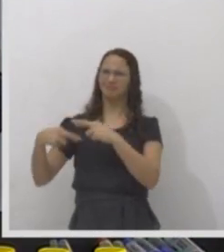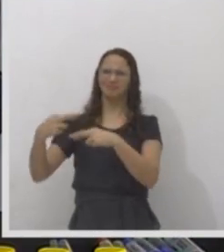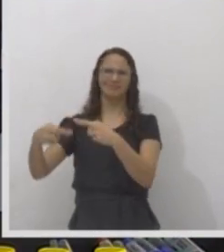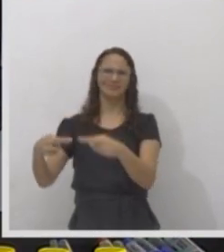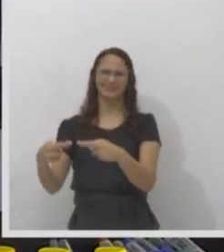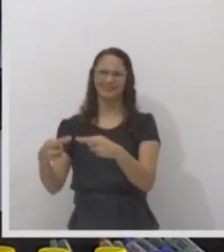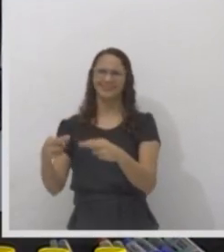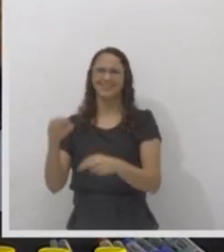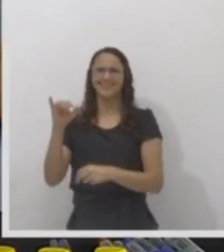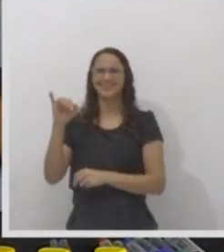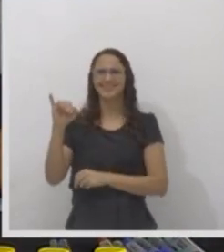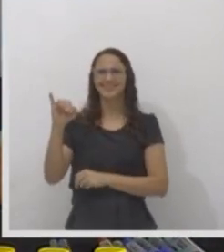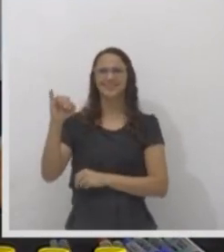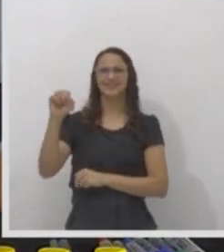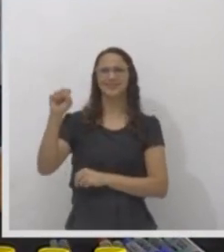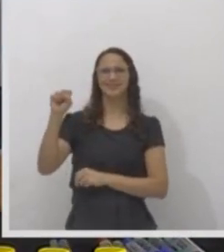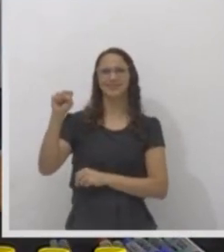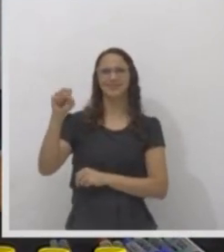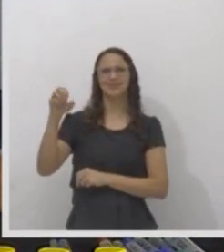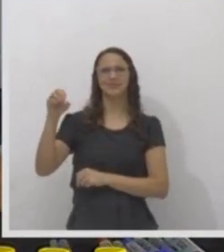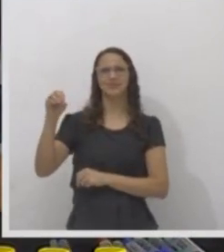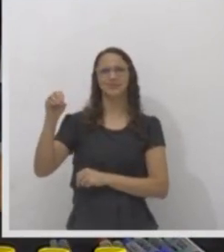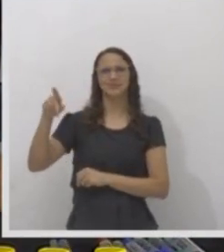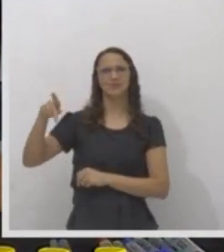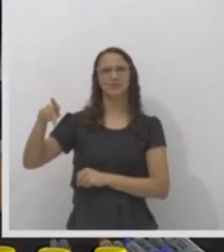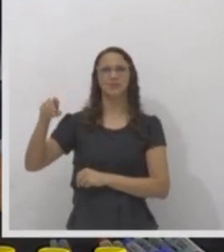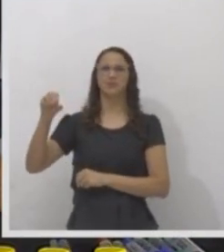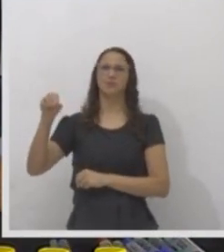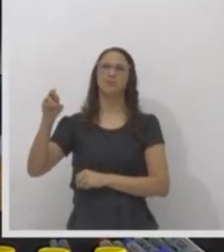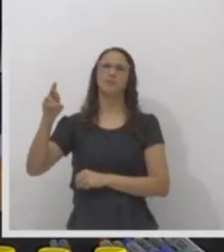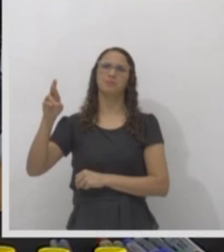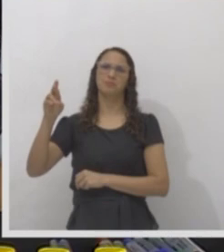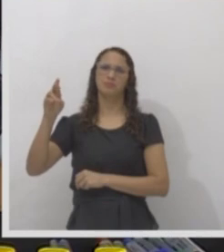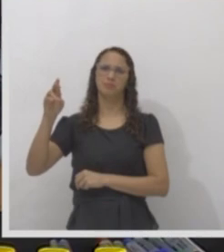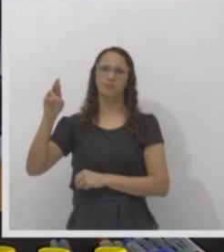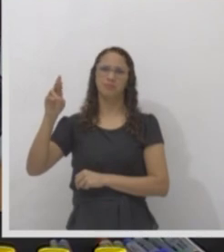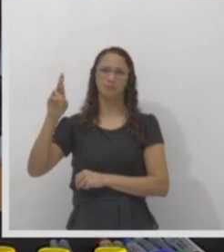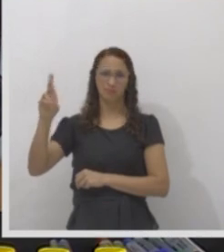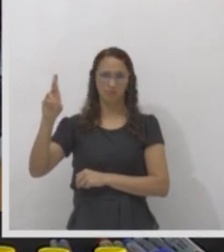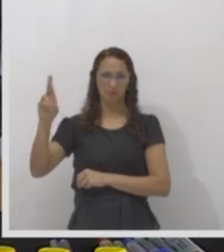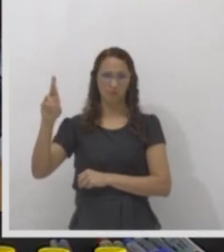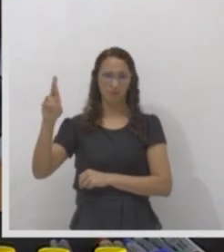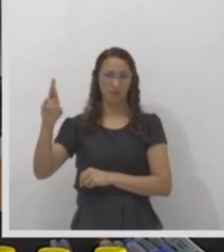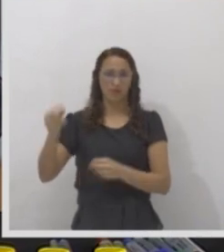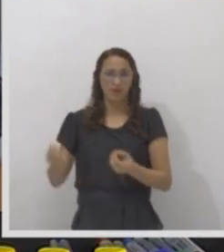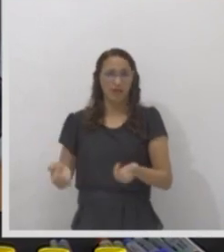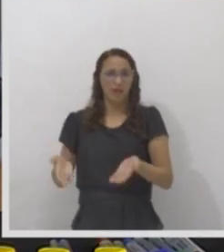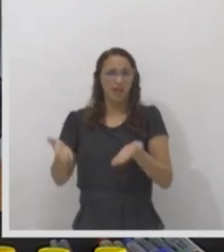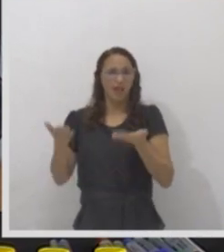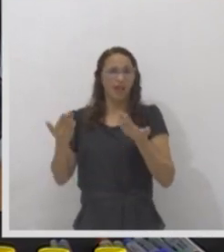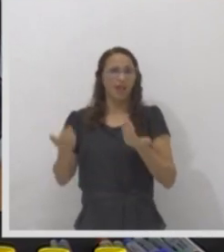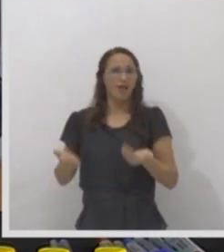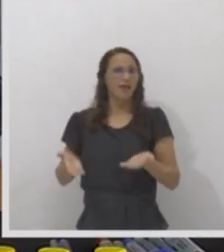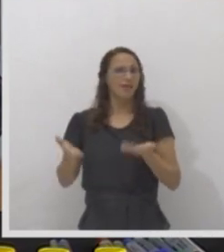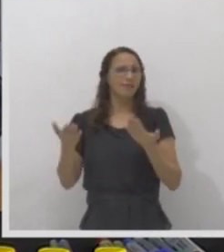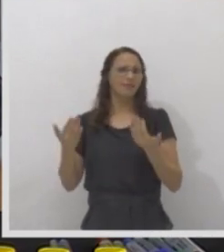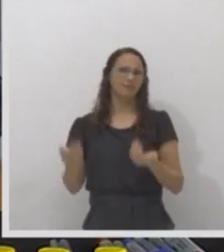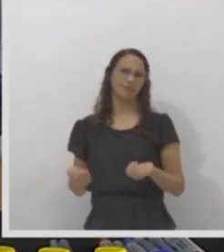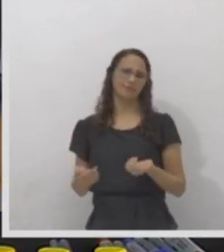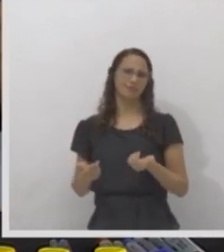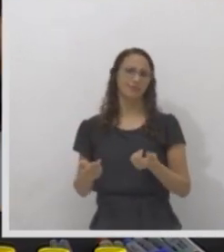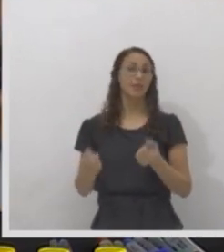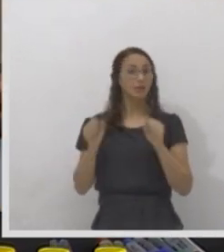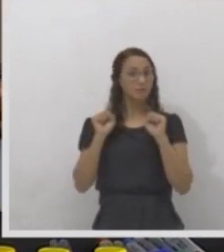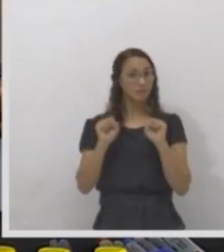de isopor seria uma quantidade enorme. E aí a gente pode estar reaproveitando esse material,